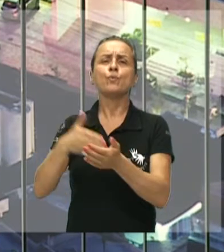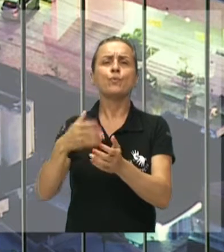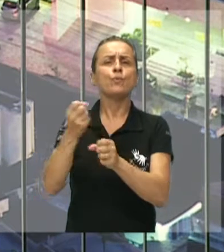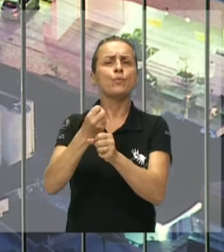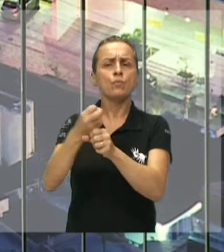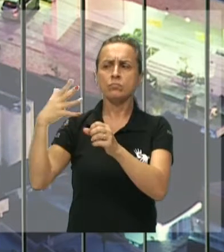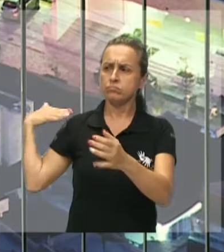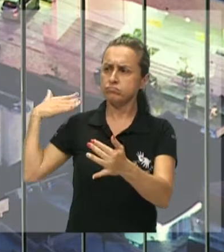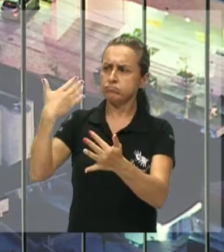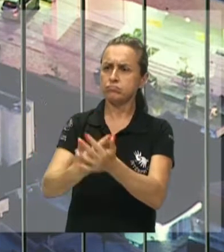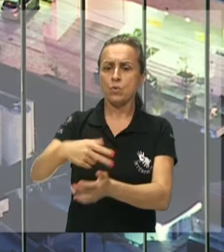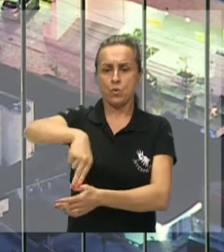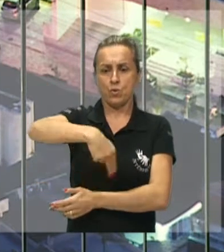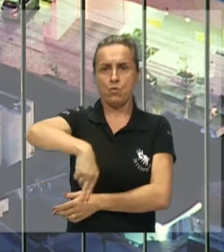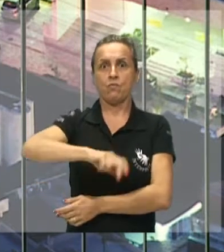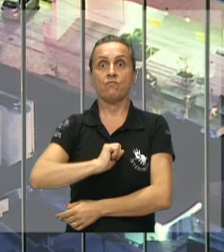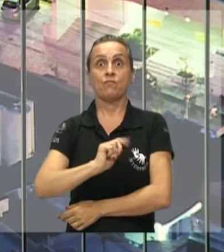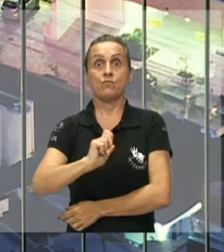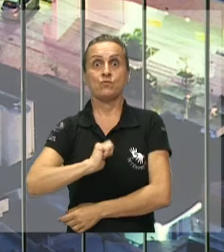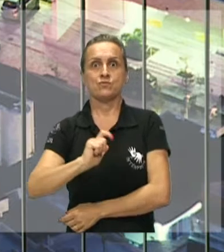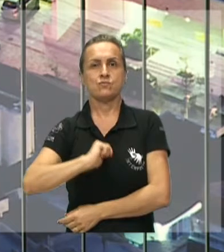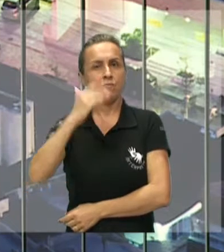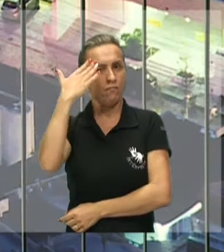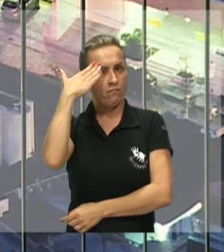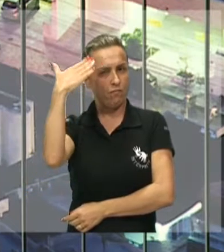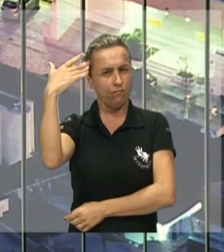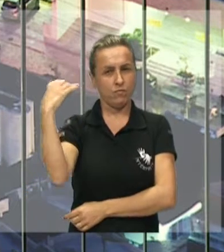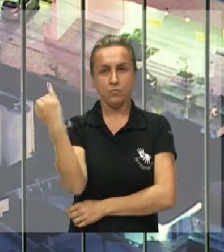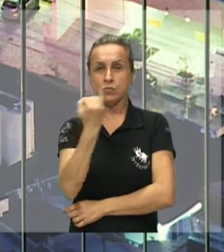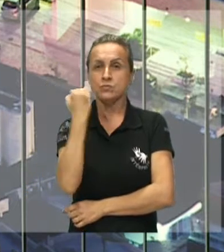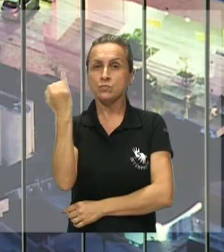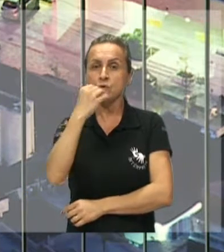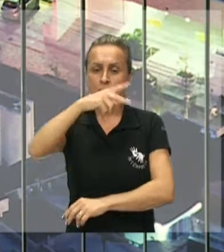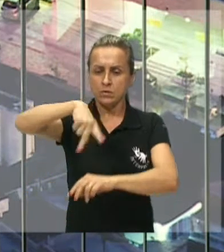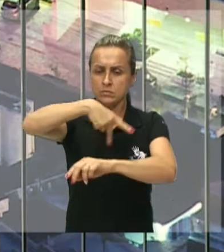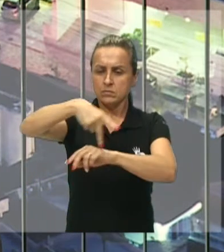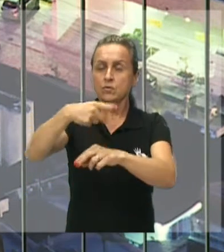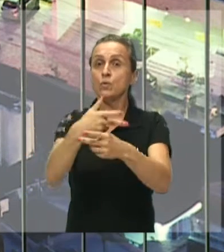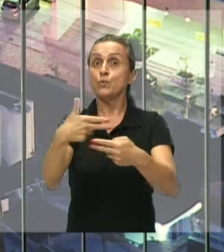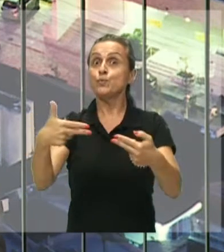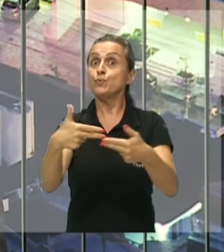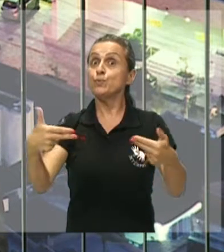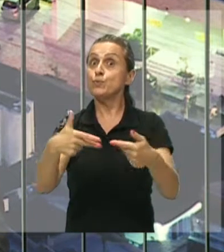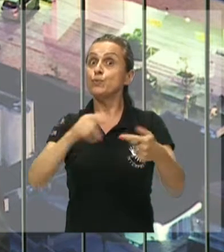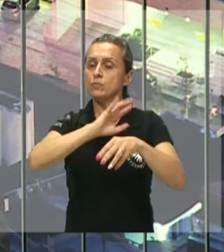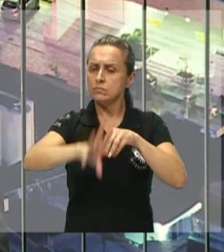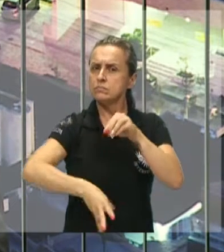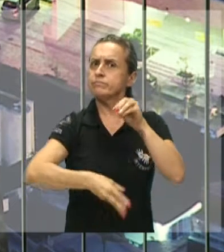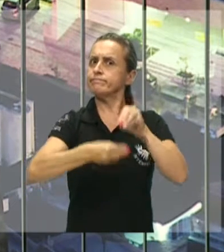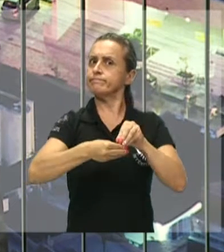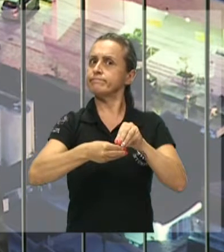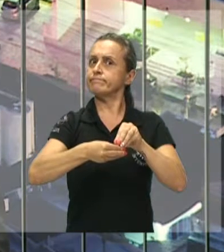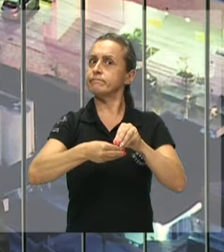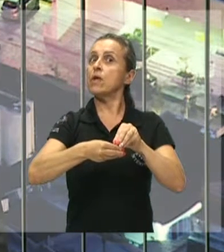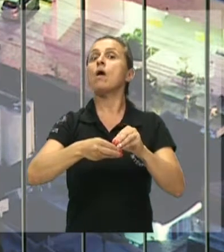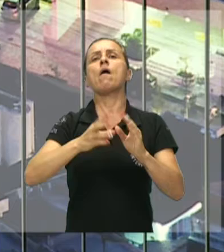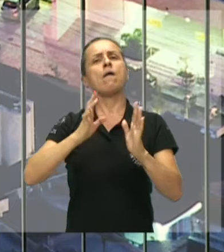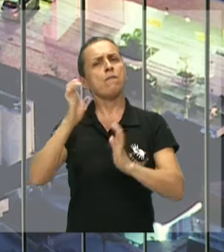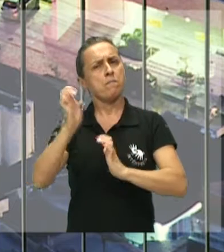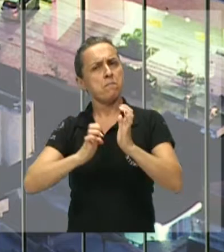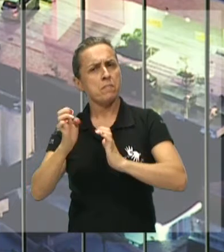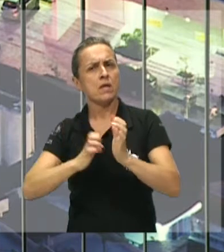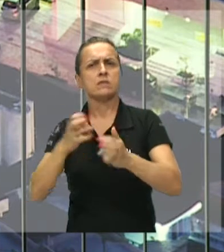se consolidou em diversos países como uma ação de domínio público incorporada por empresas privadas,